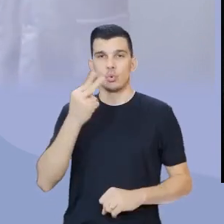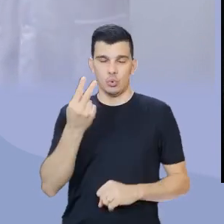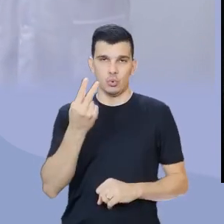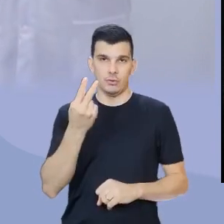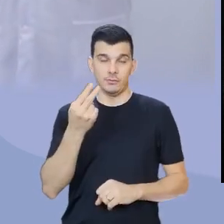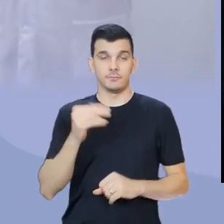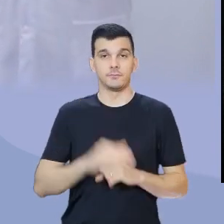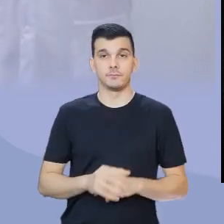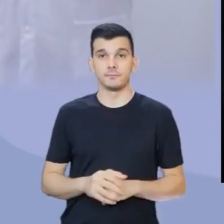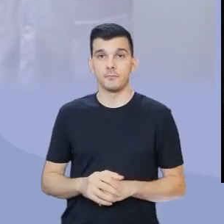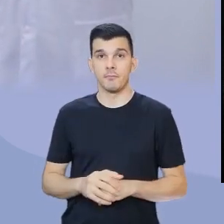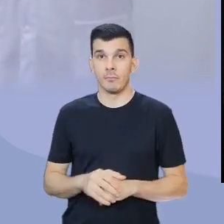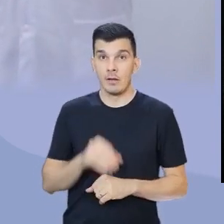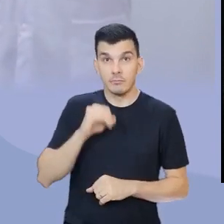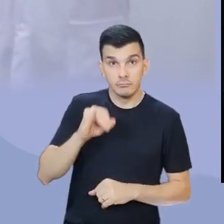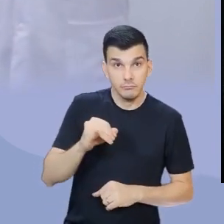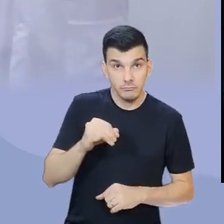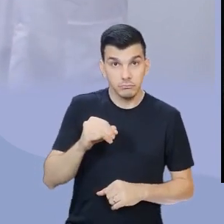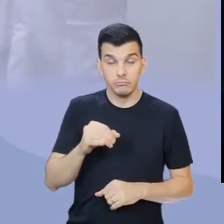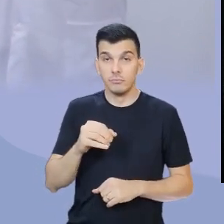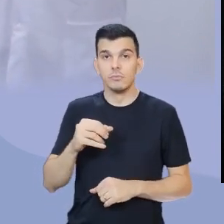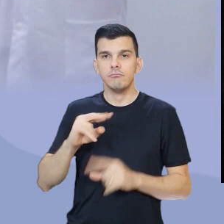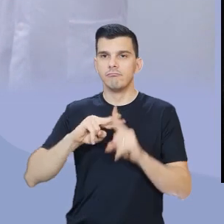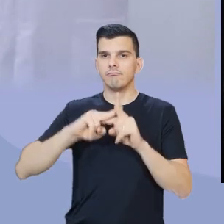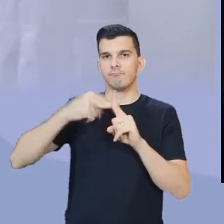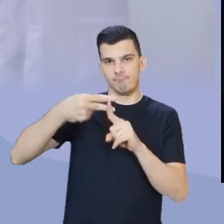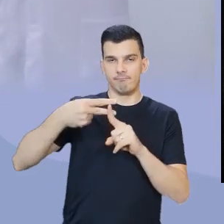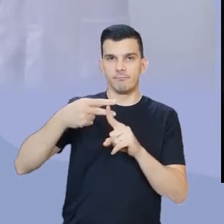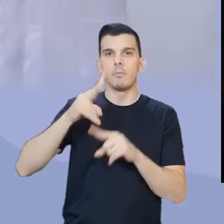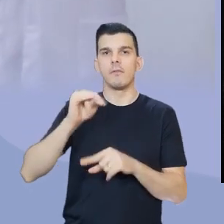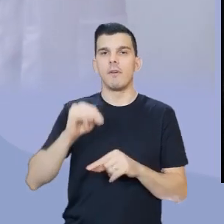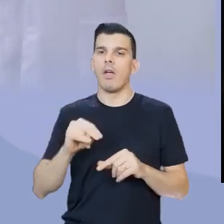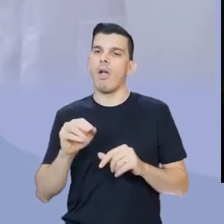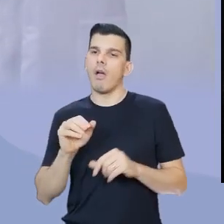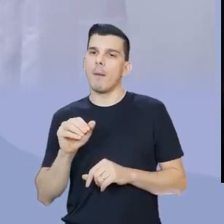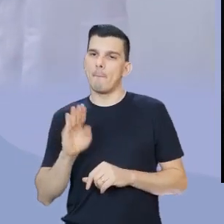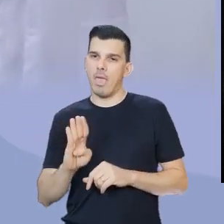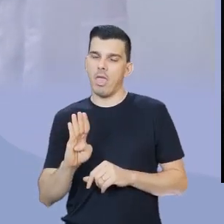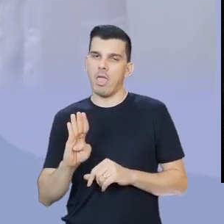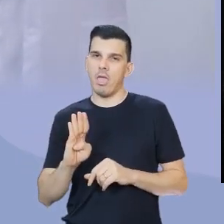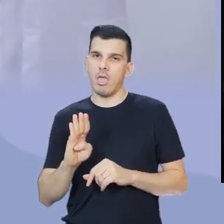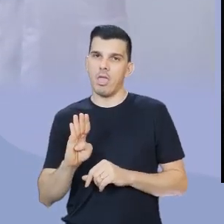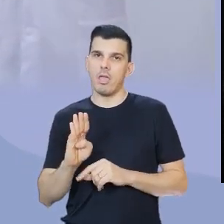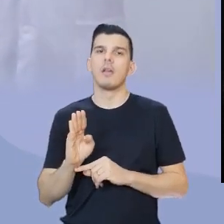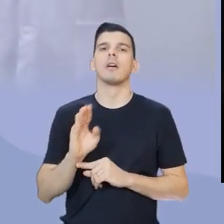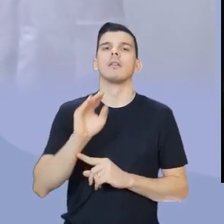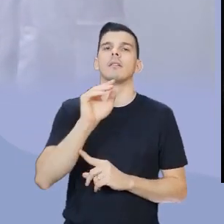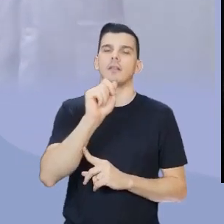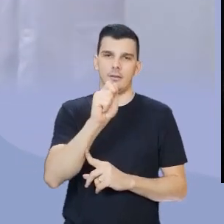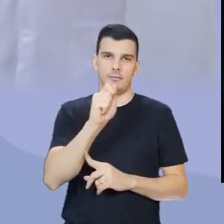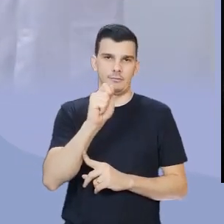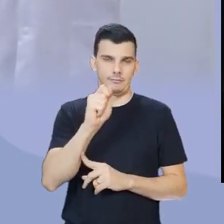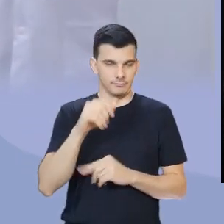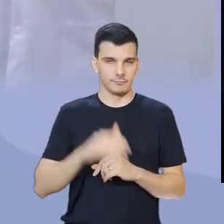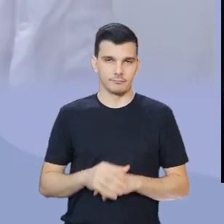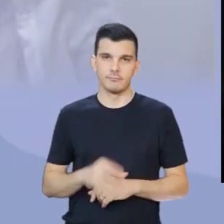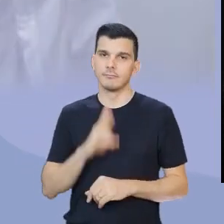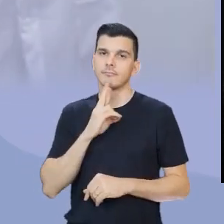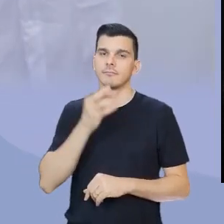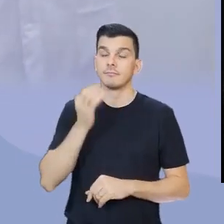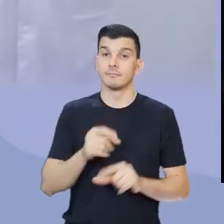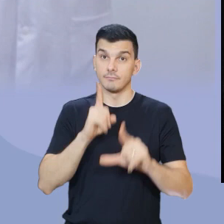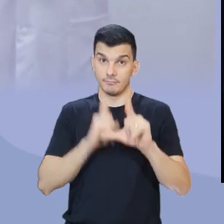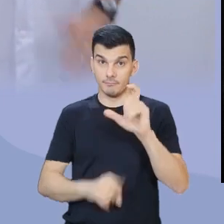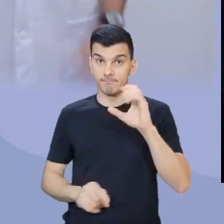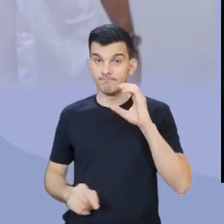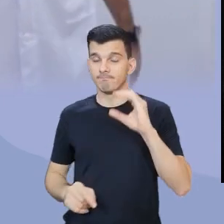2 unidades. Se o coeficiente angular aumentar em 2 unidades, ele vai sair da posição 2 para a posição 1. E aí ele vai